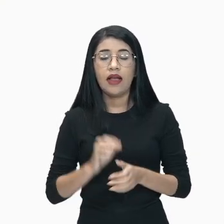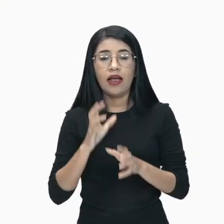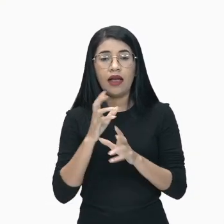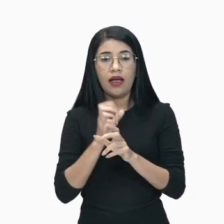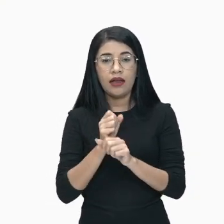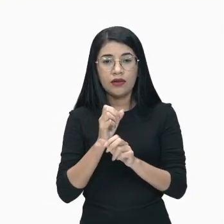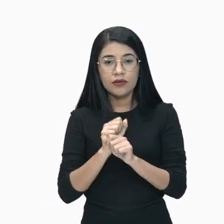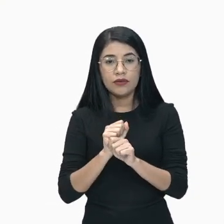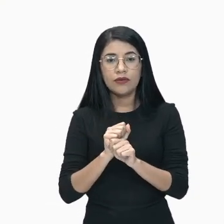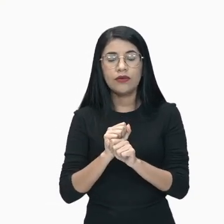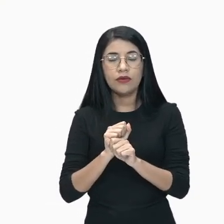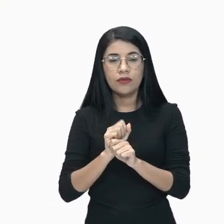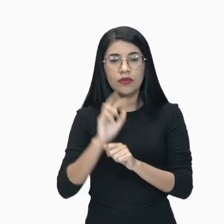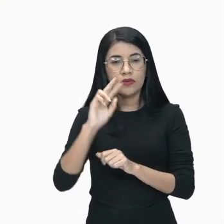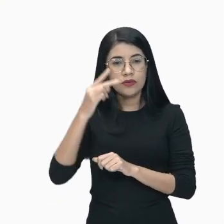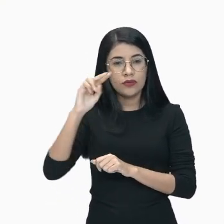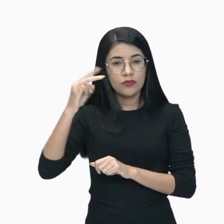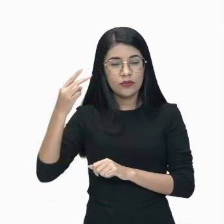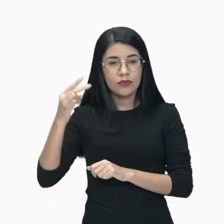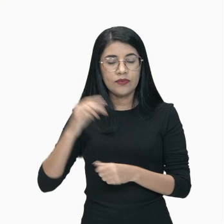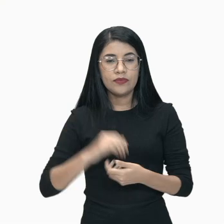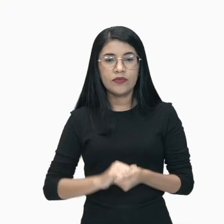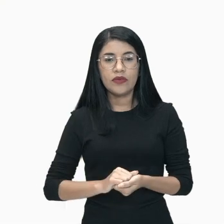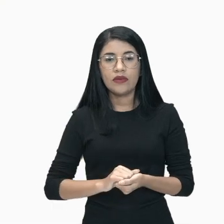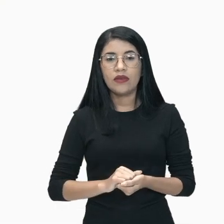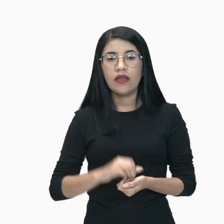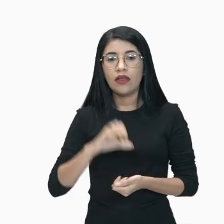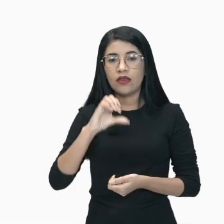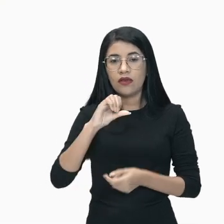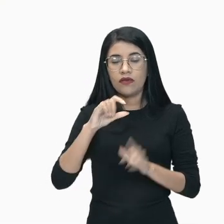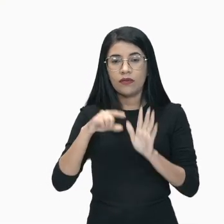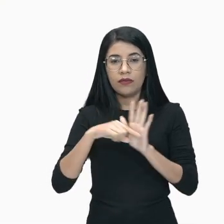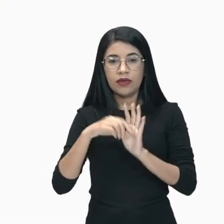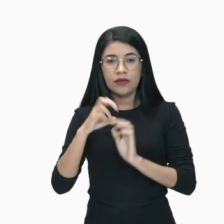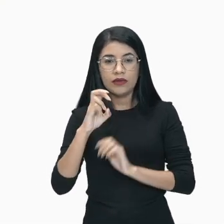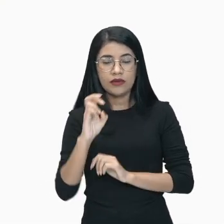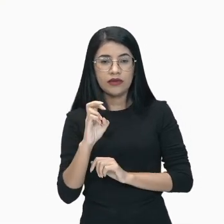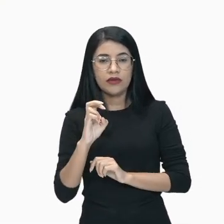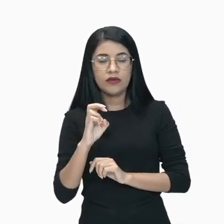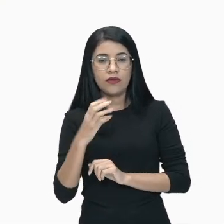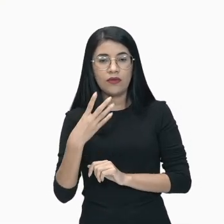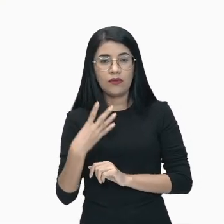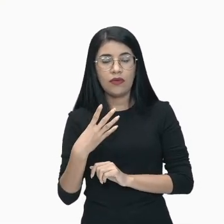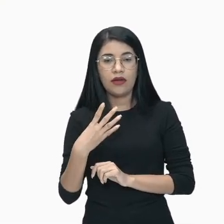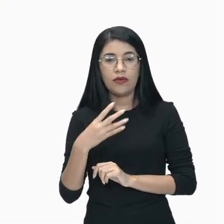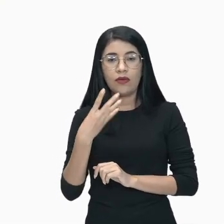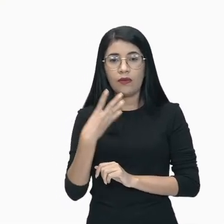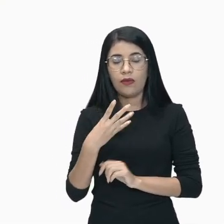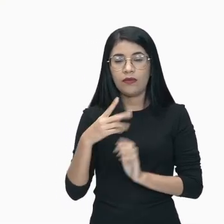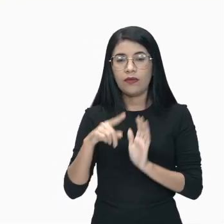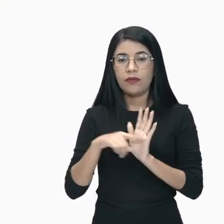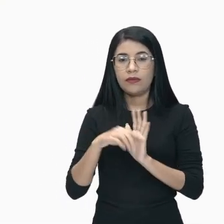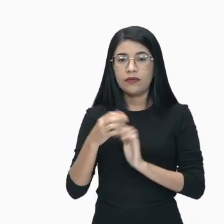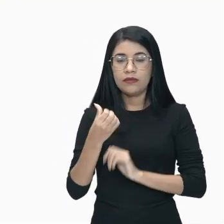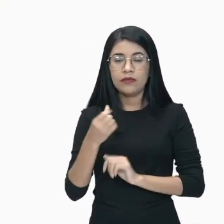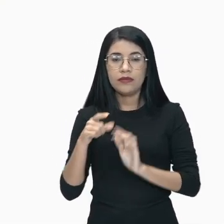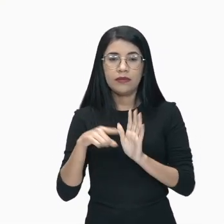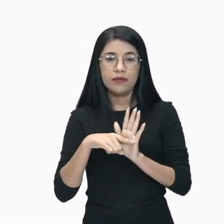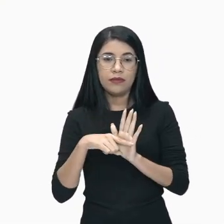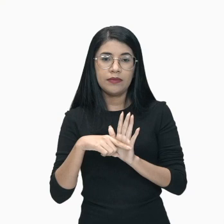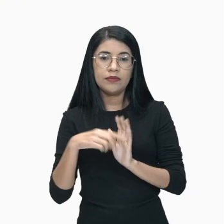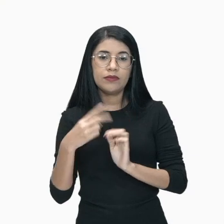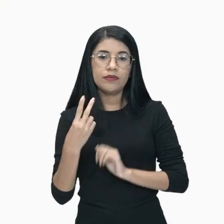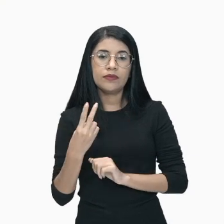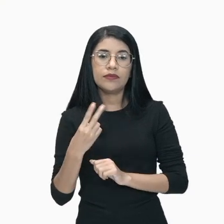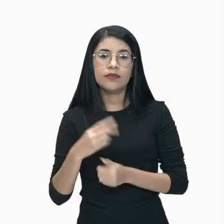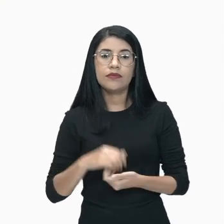os expoentes. 9 menos 5 vai dar 4. 4 menos 6 é menos 2. Está aí 10 elevado a menos